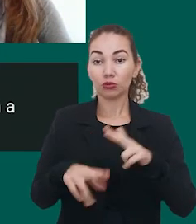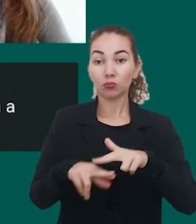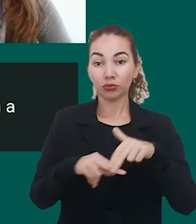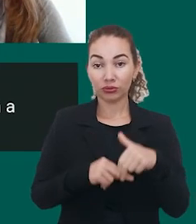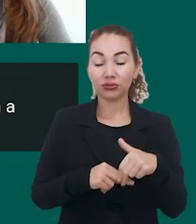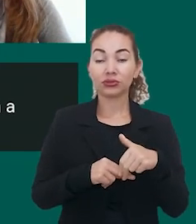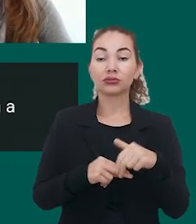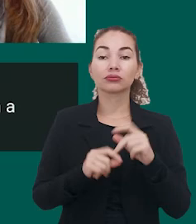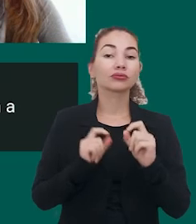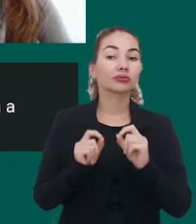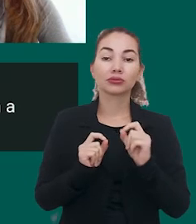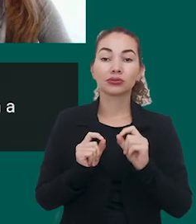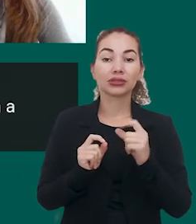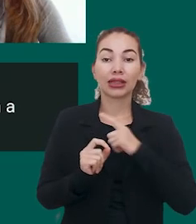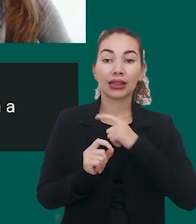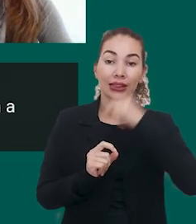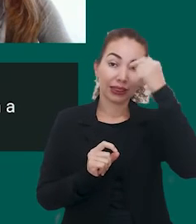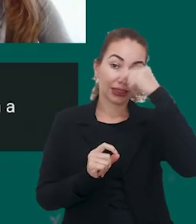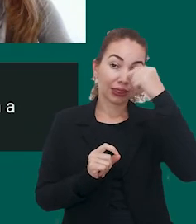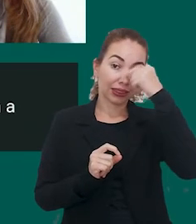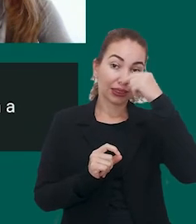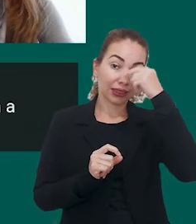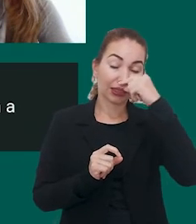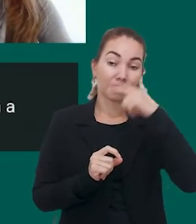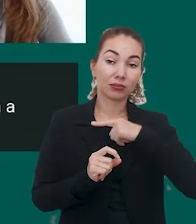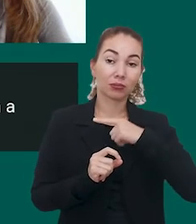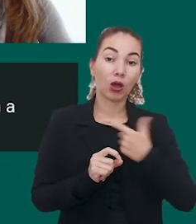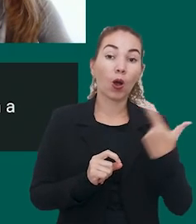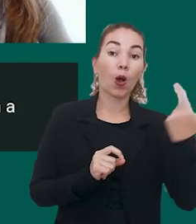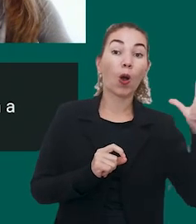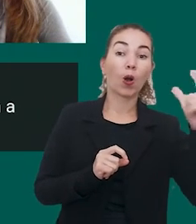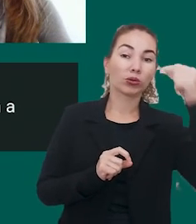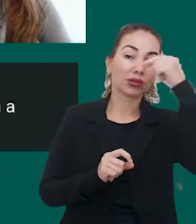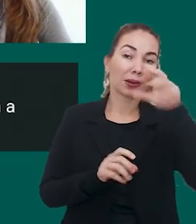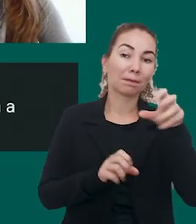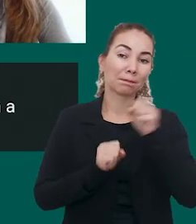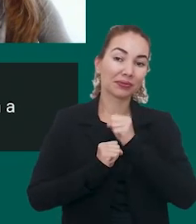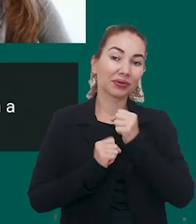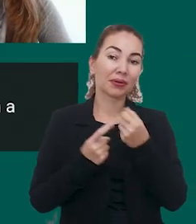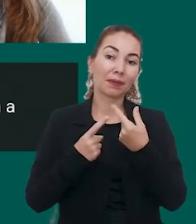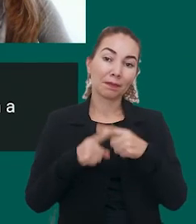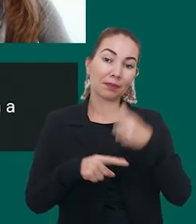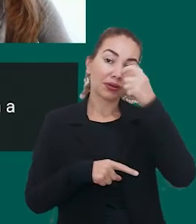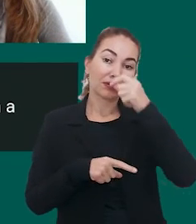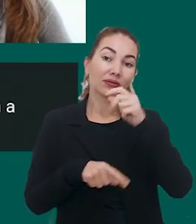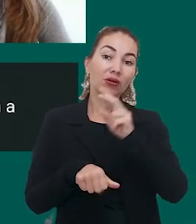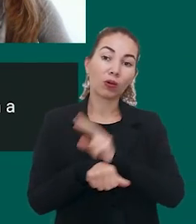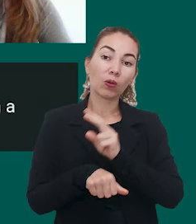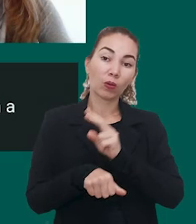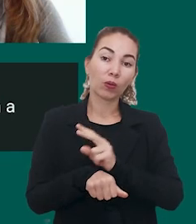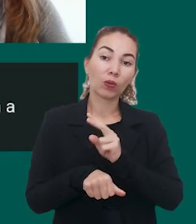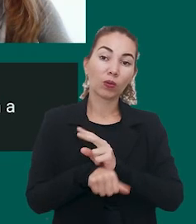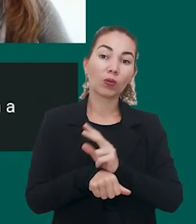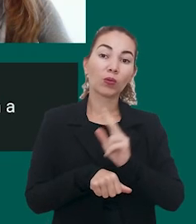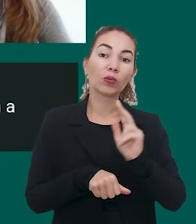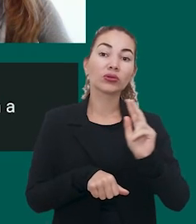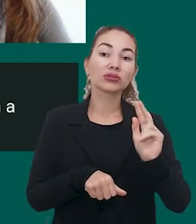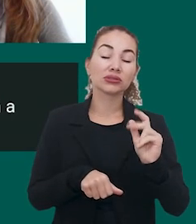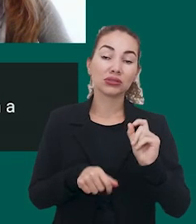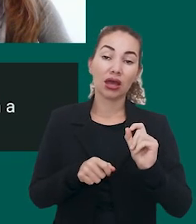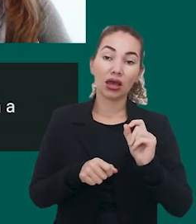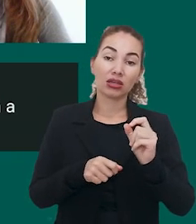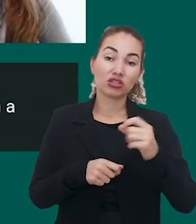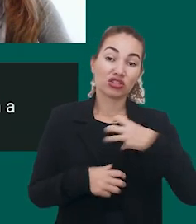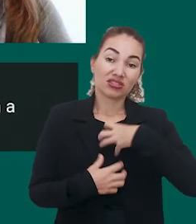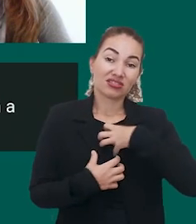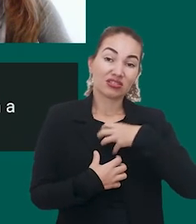isso que ter gripe não protege a gente de ter outras gripes, mas tomar a vacina de gripe protege a gente do desenvolvimento de formas graves de gripe,